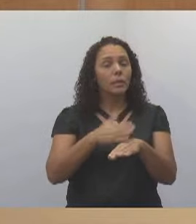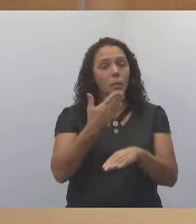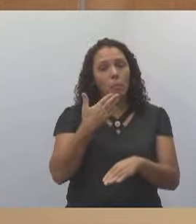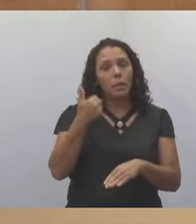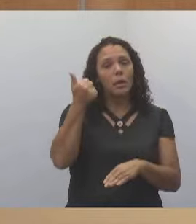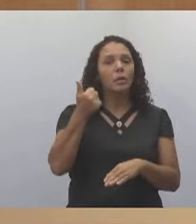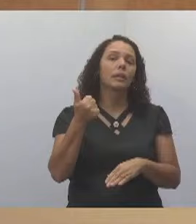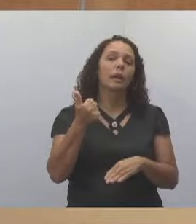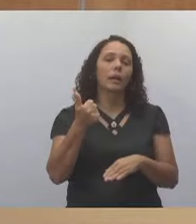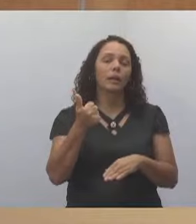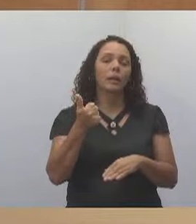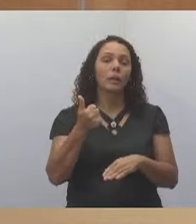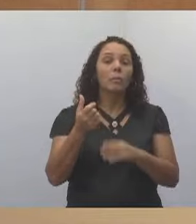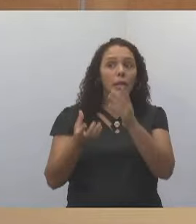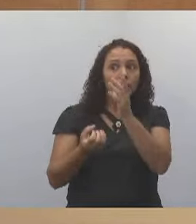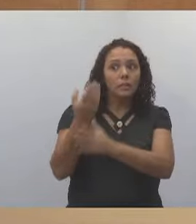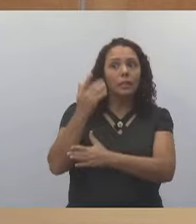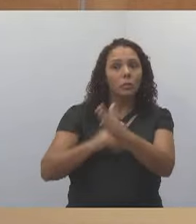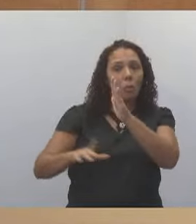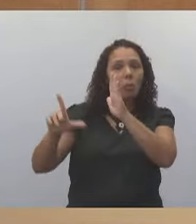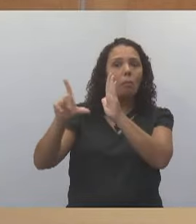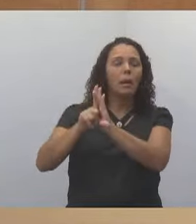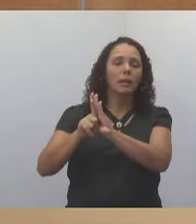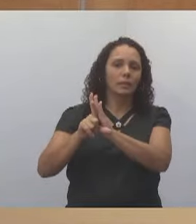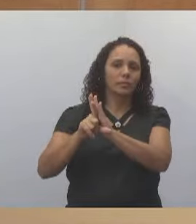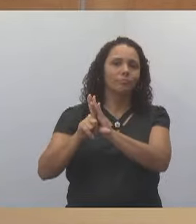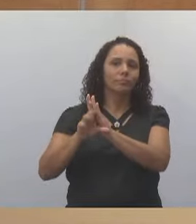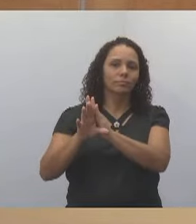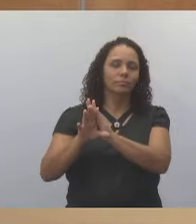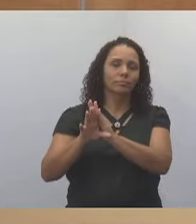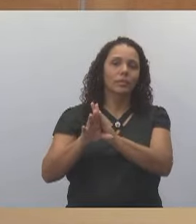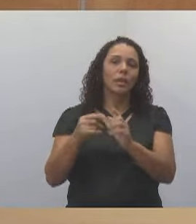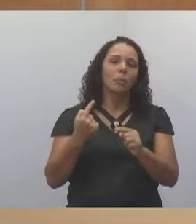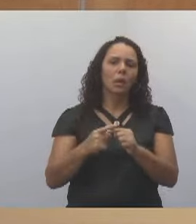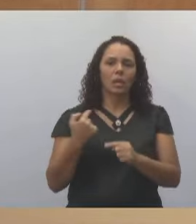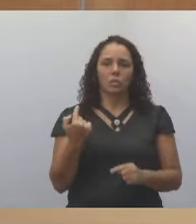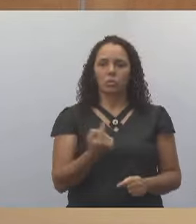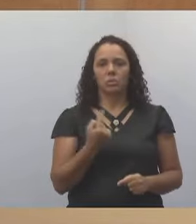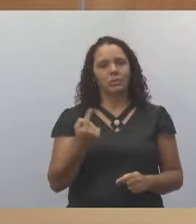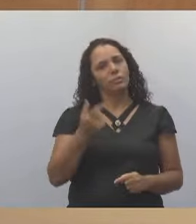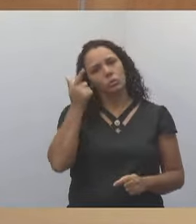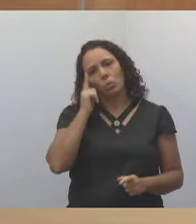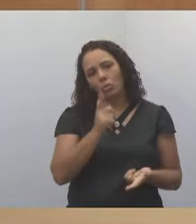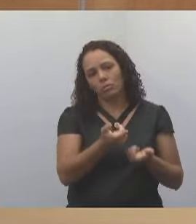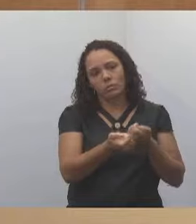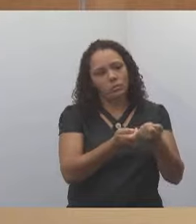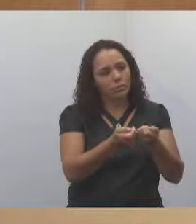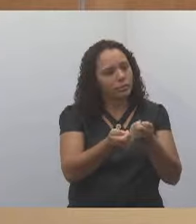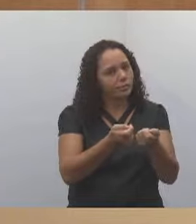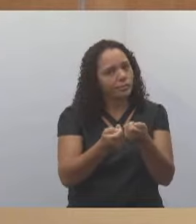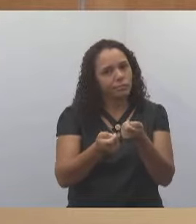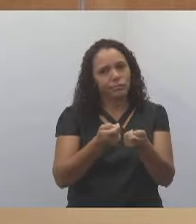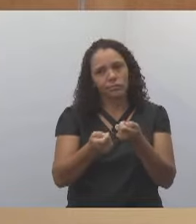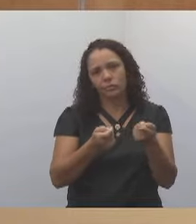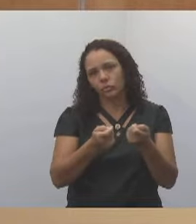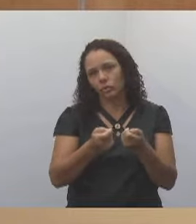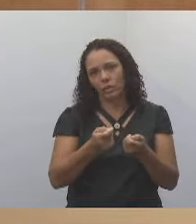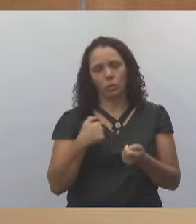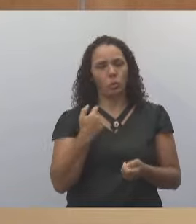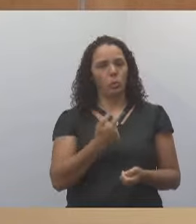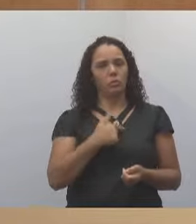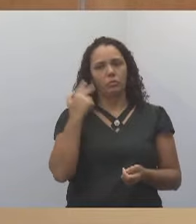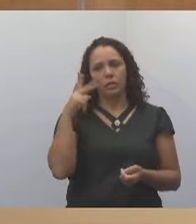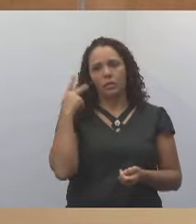e lá em cima venha a normativa. Porque sozinhos a gente não vai conseguir controlar. A gente sabe também,